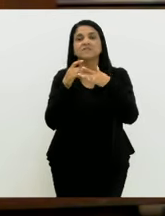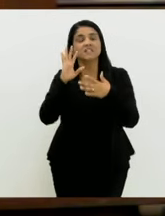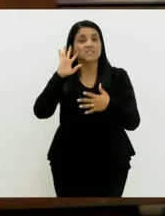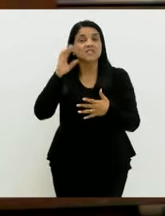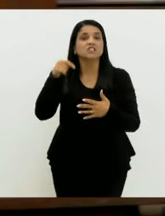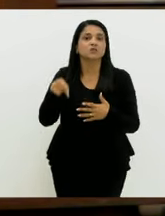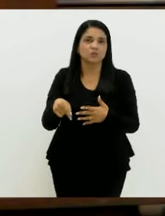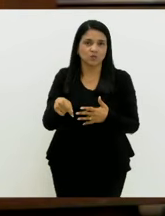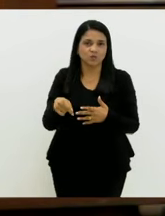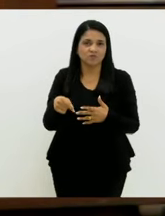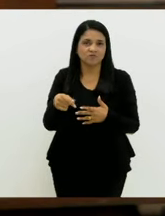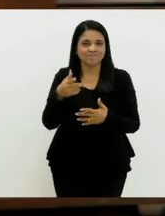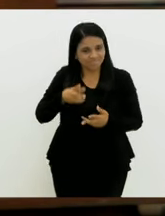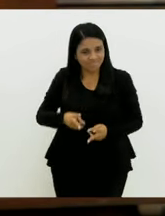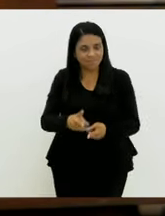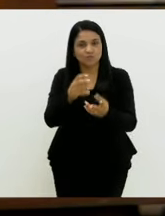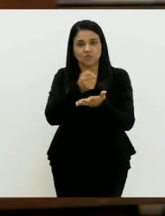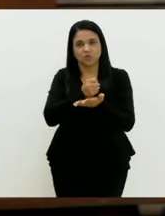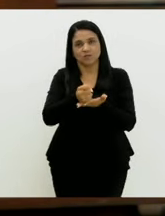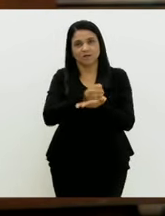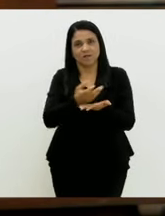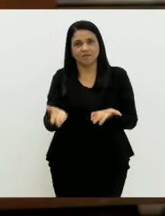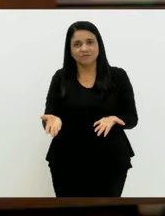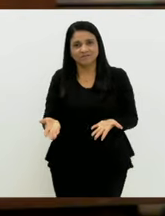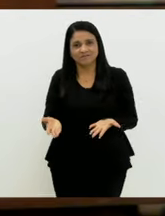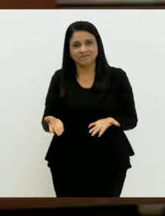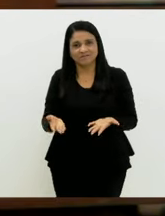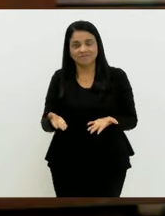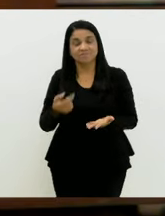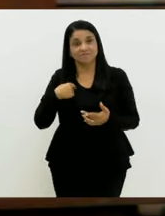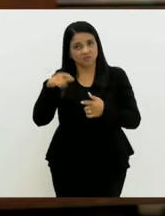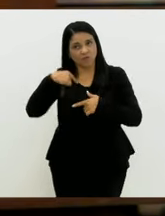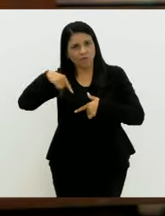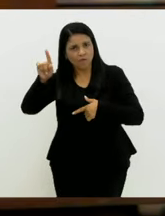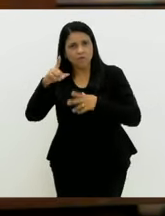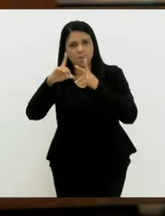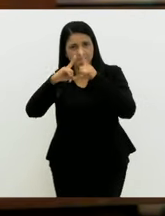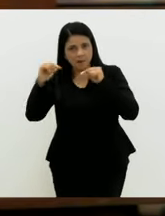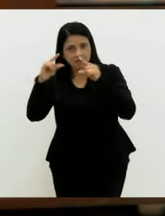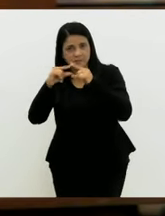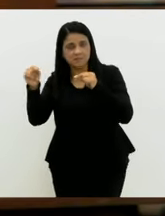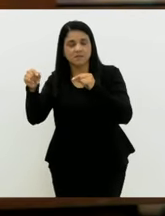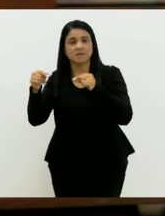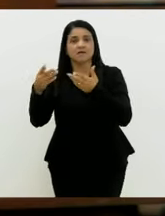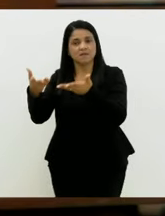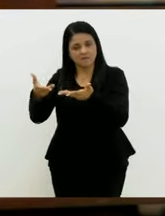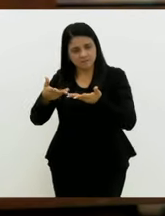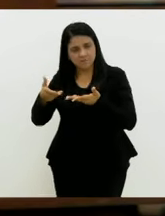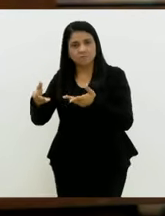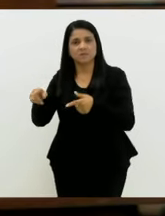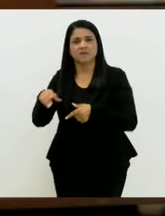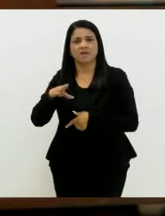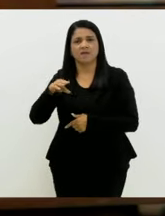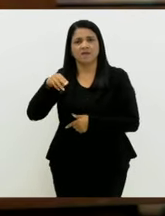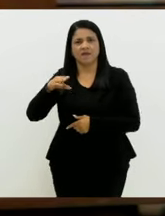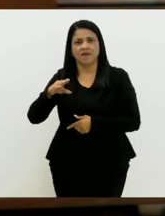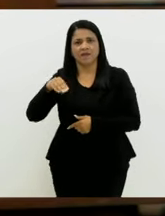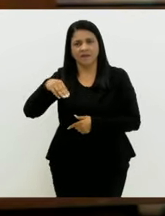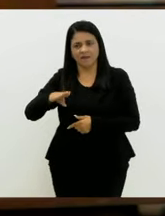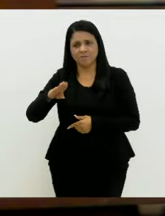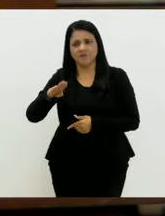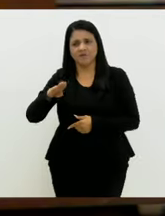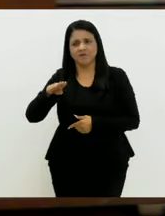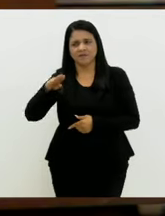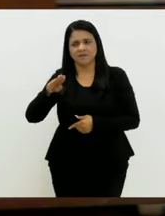mantém nessa concessão. Eu fui até Brasília, fui recebido na NTT, oficiei o Ministério dos